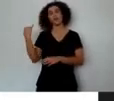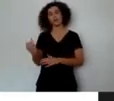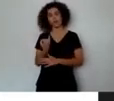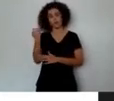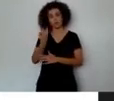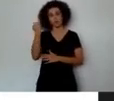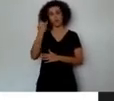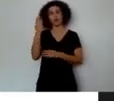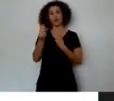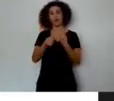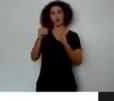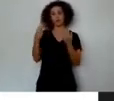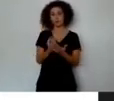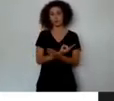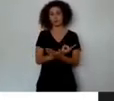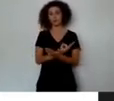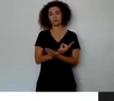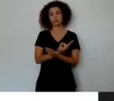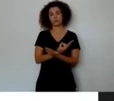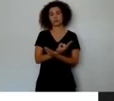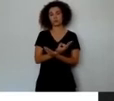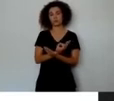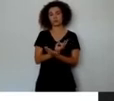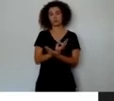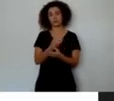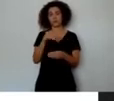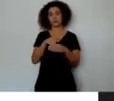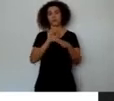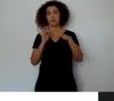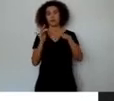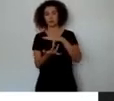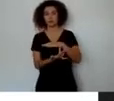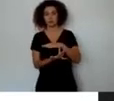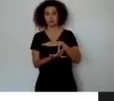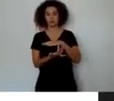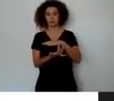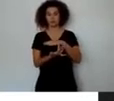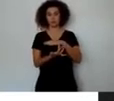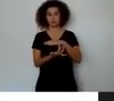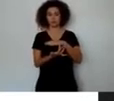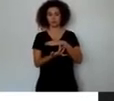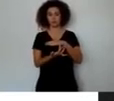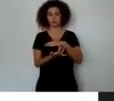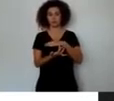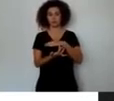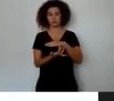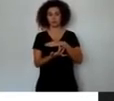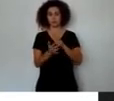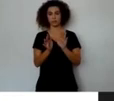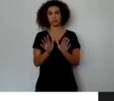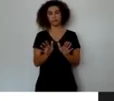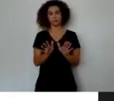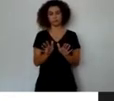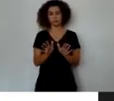né? Talvez uma fotinha colocada lá na rede social, naquela terça-feira específico, mas quais são as práticas, né, que continuaram